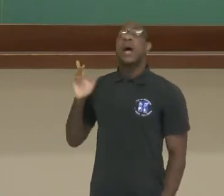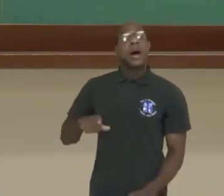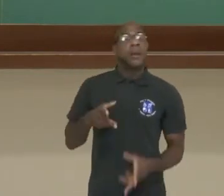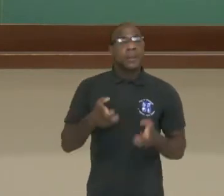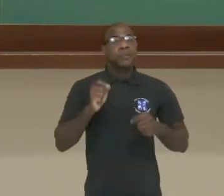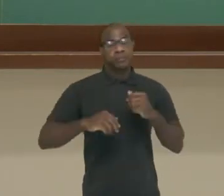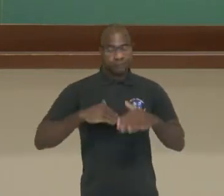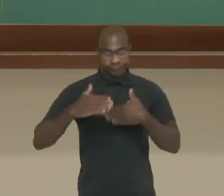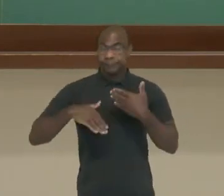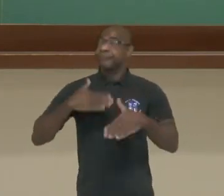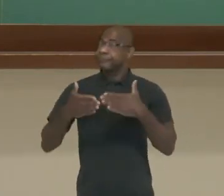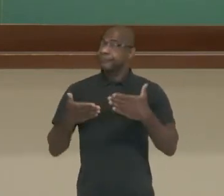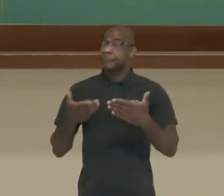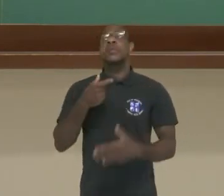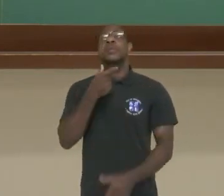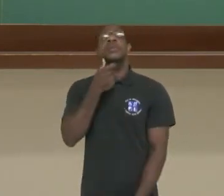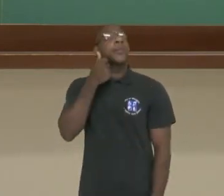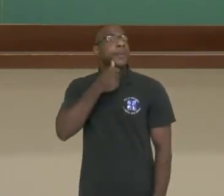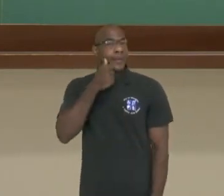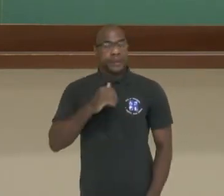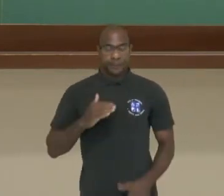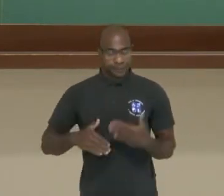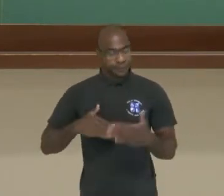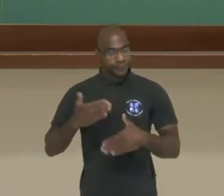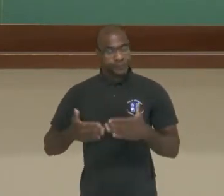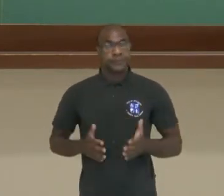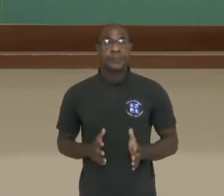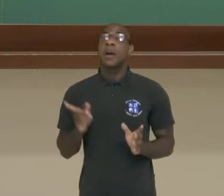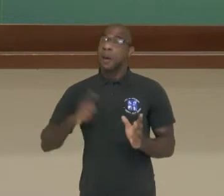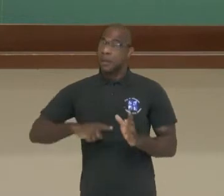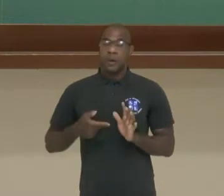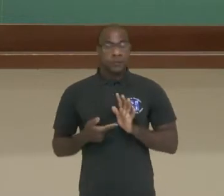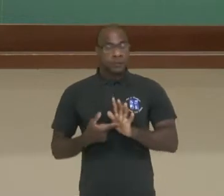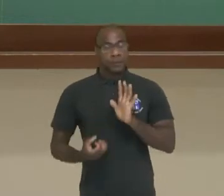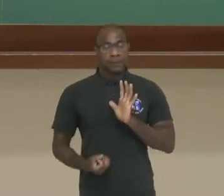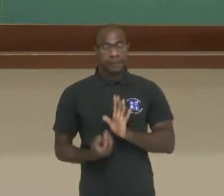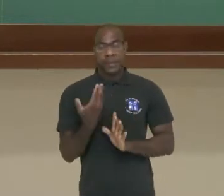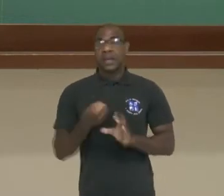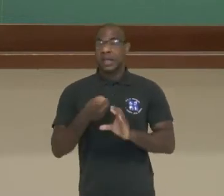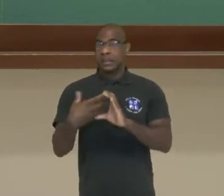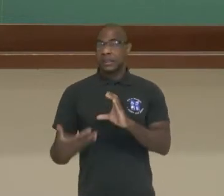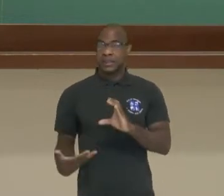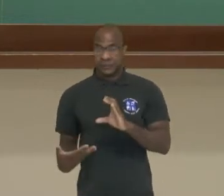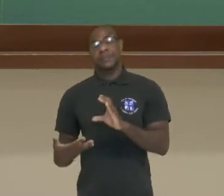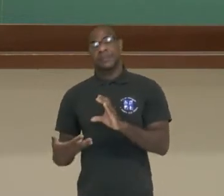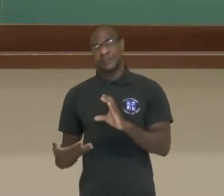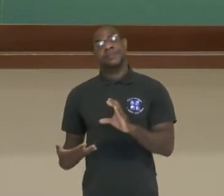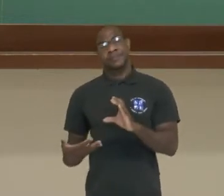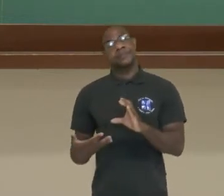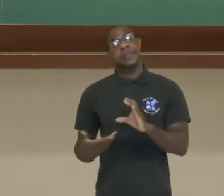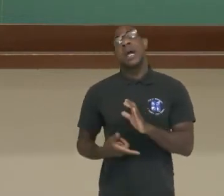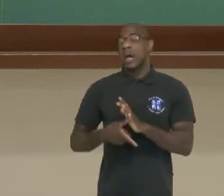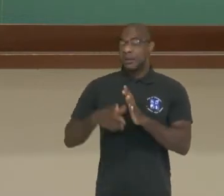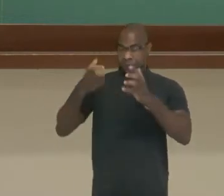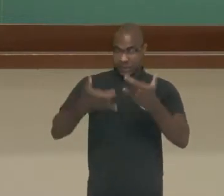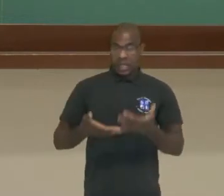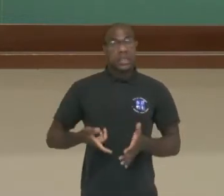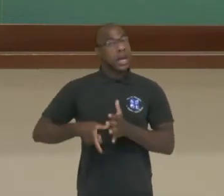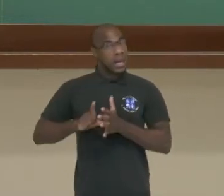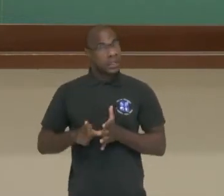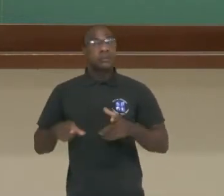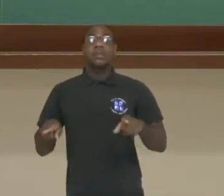desenvolvimento desta menina. Então, podem aparecer algumas dessas características mencionadas anteriormente,